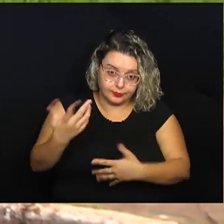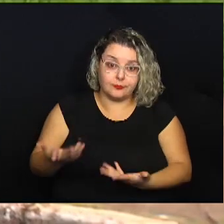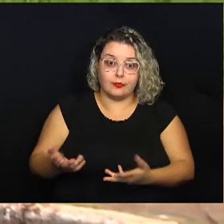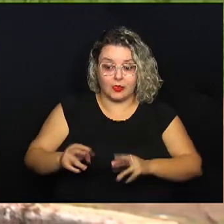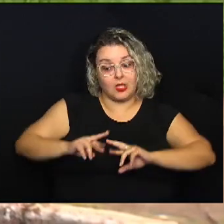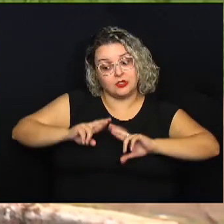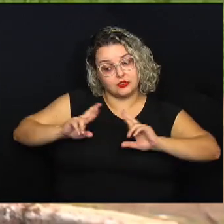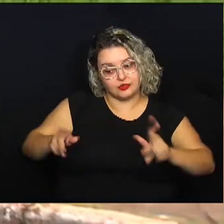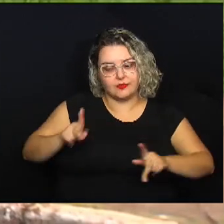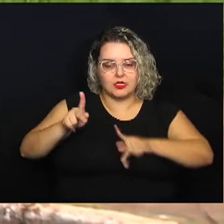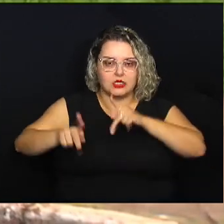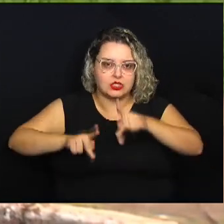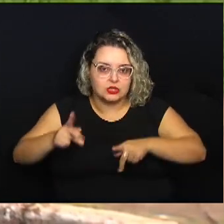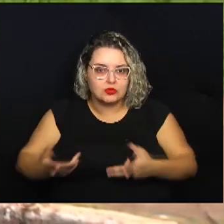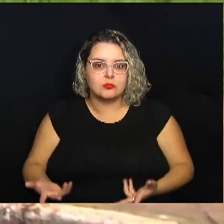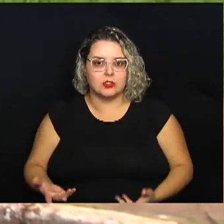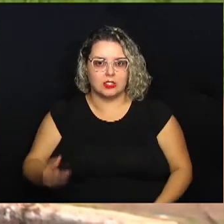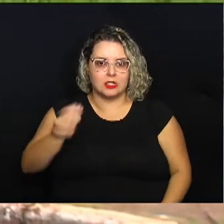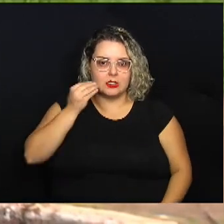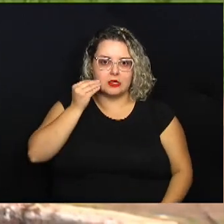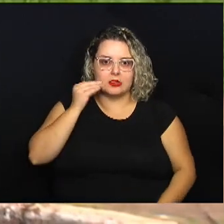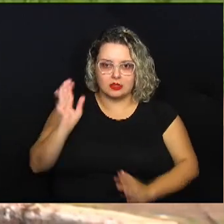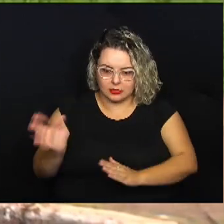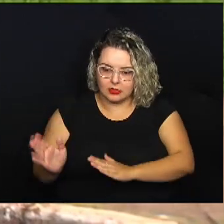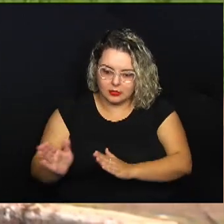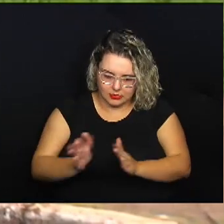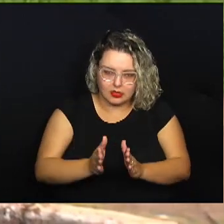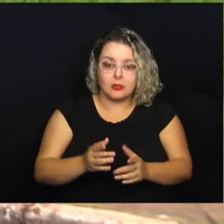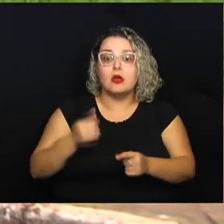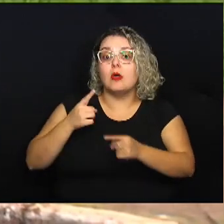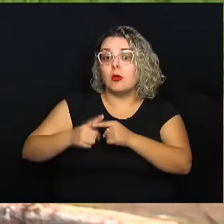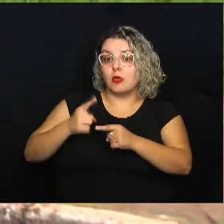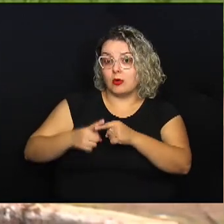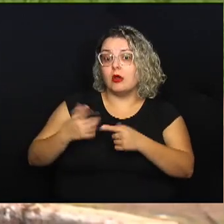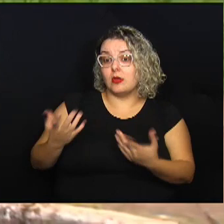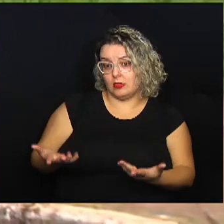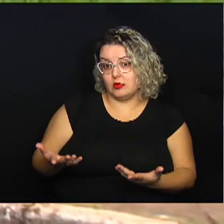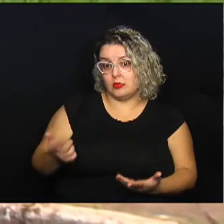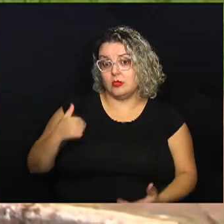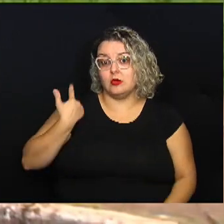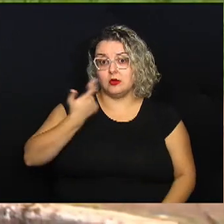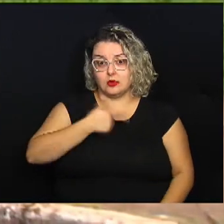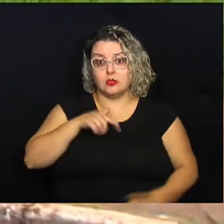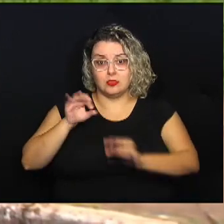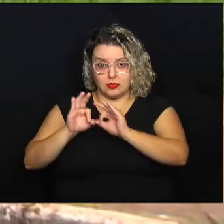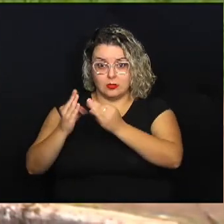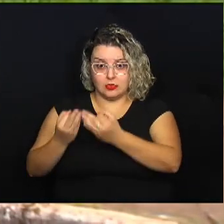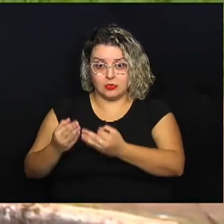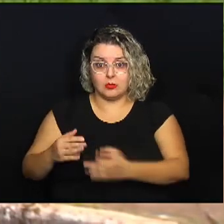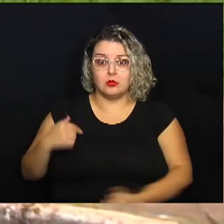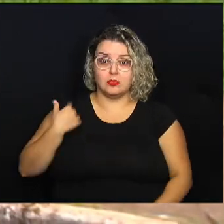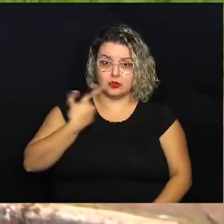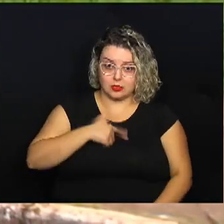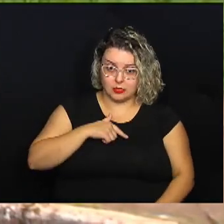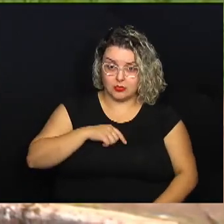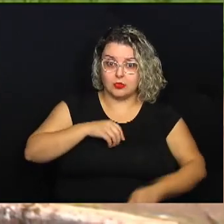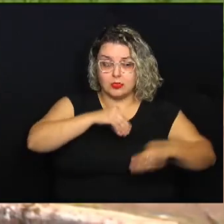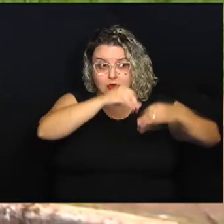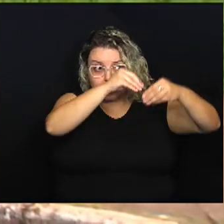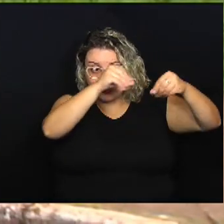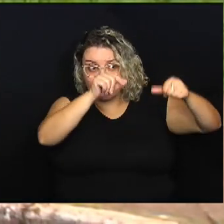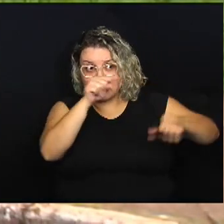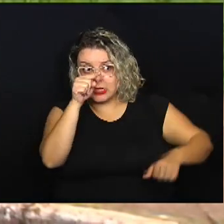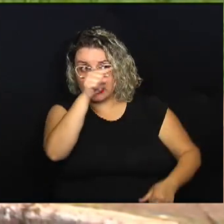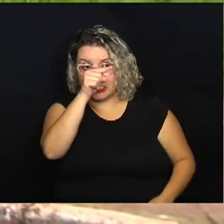Tentando seguir a caminhada, né? Porque os nossos parentes que estão em nossos territórios esperam muito